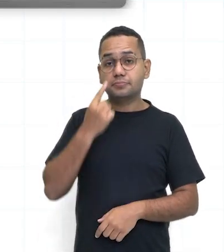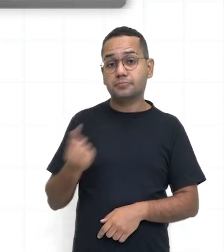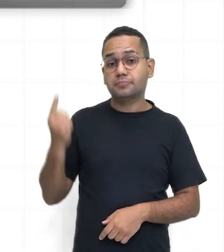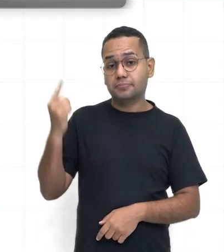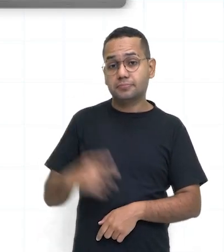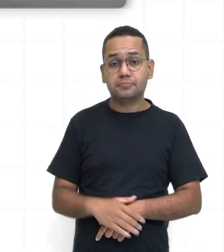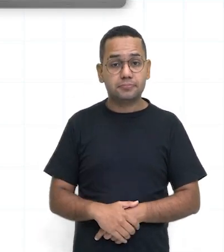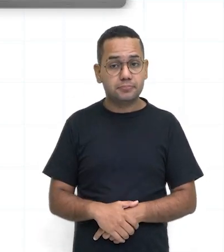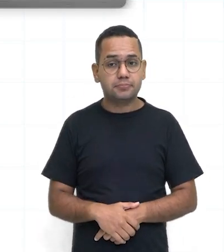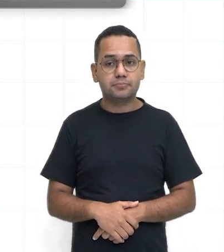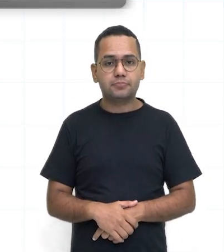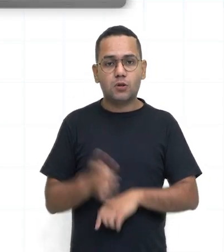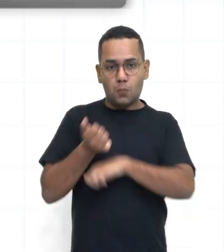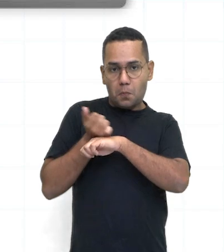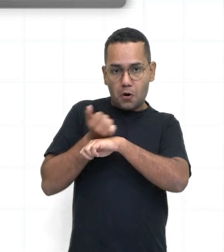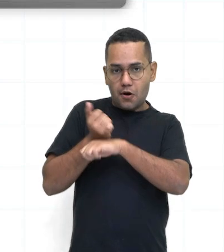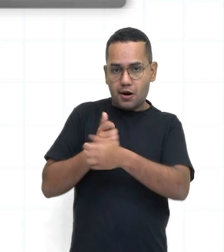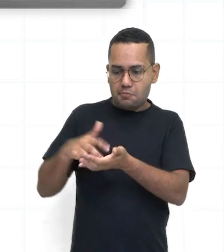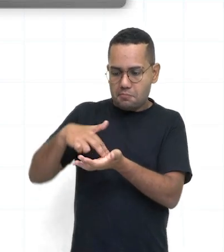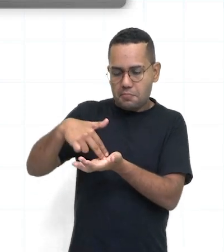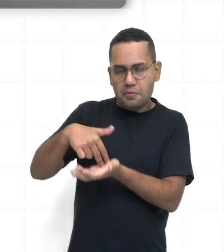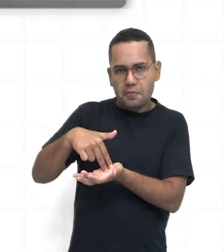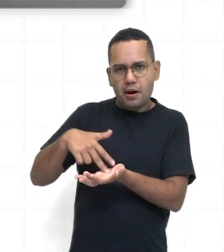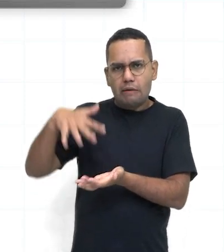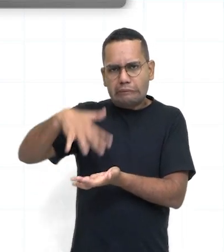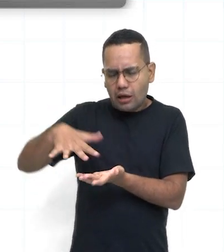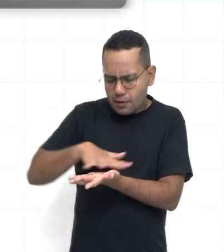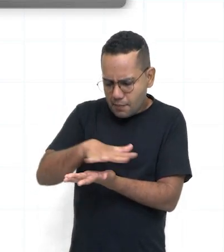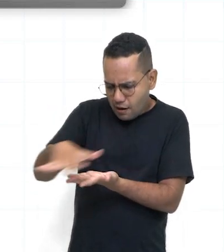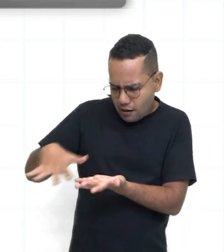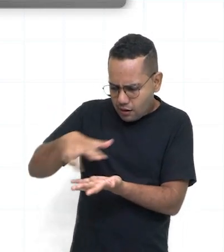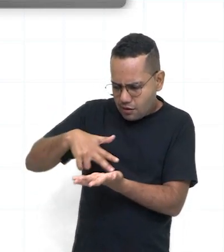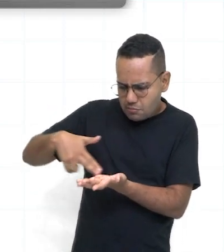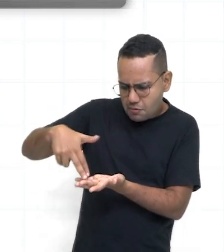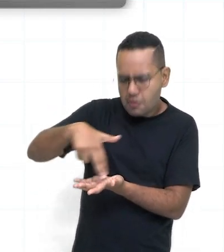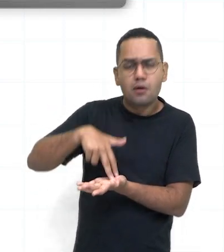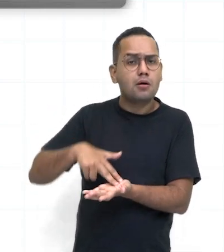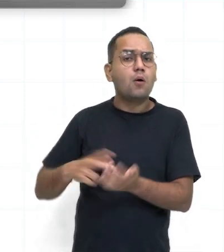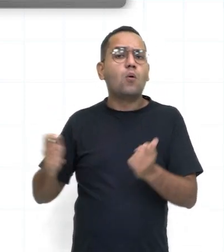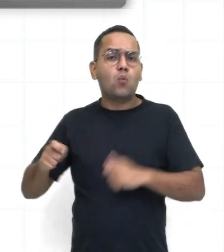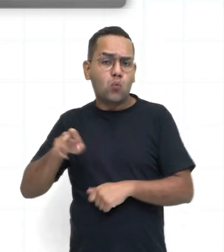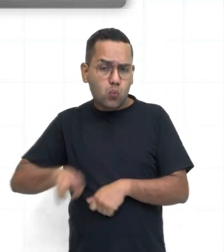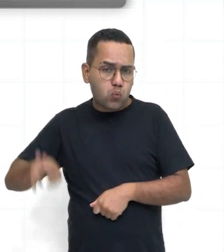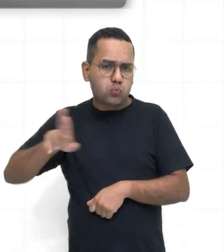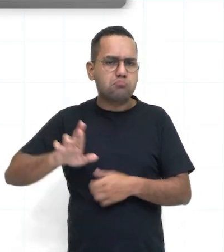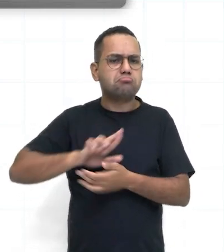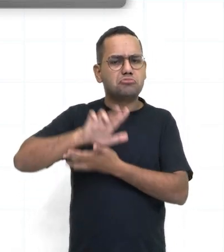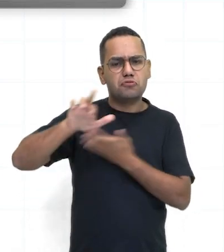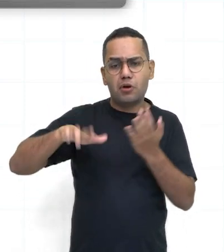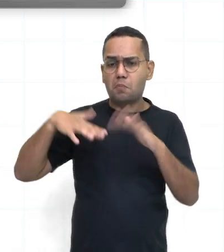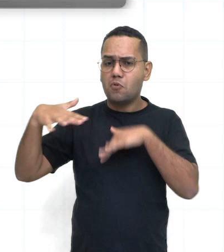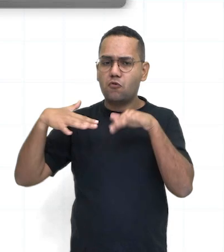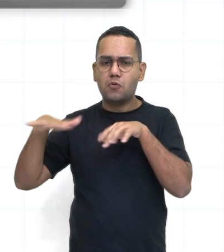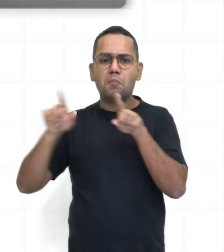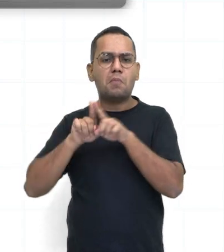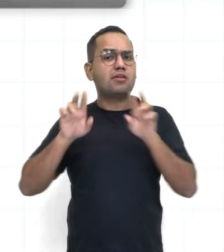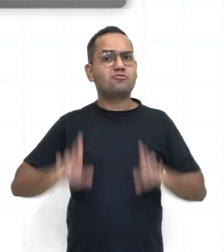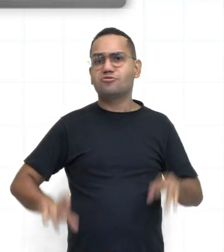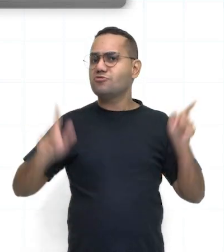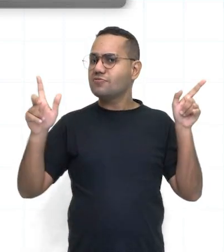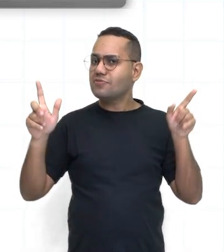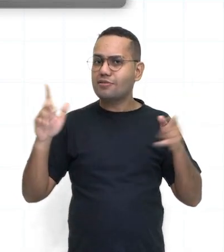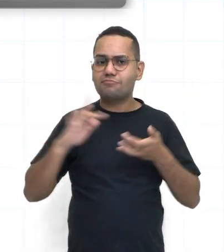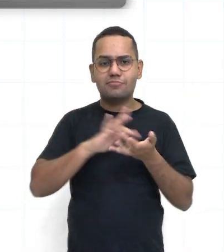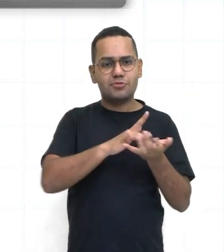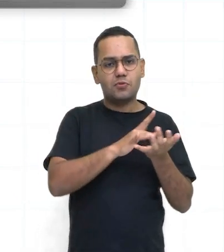bailarinos utilizam o chão de forma ativa, rolando, caindo, apoiando-se, diferentemente do balé, que prioriza